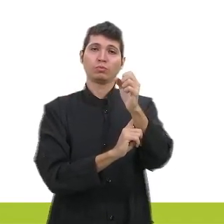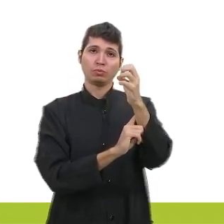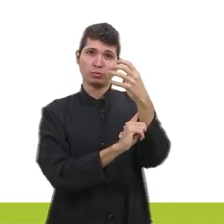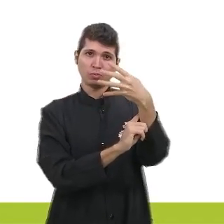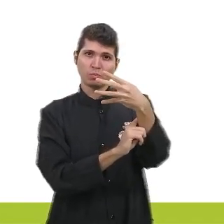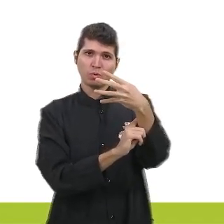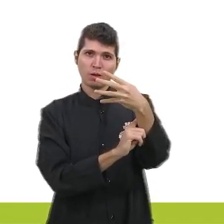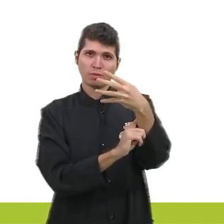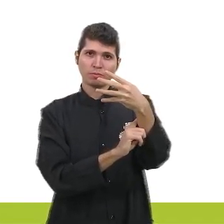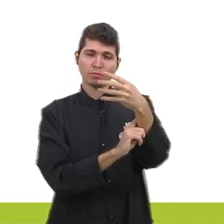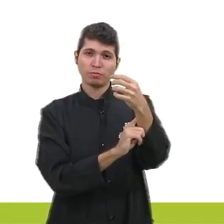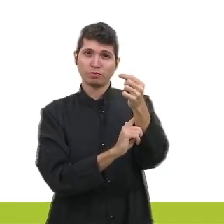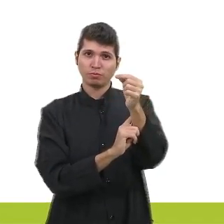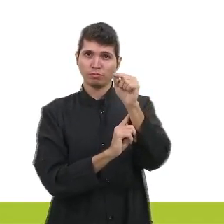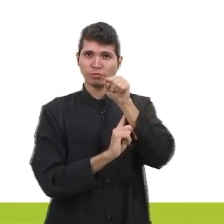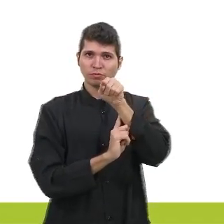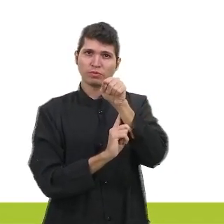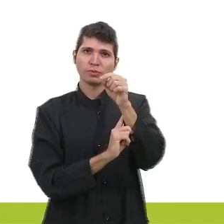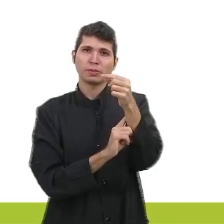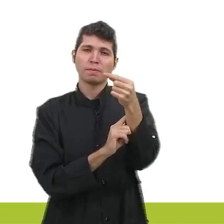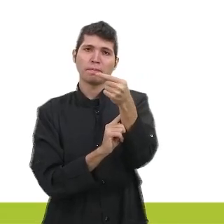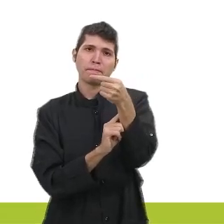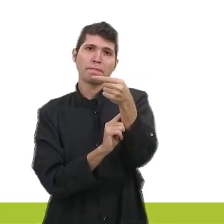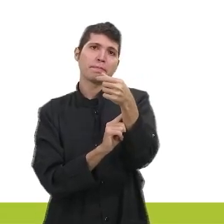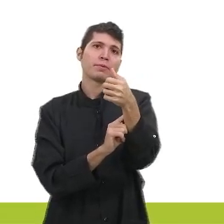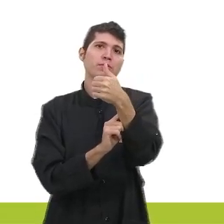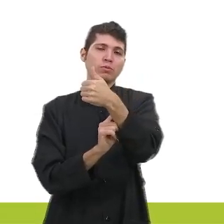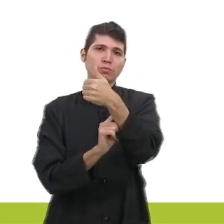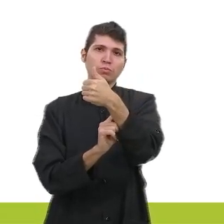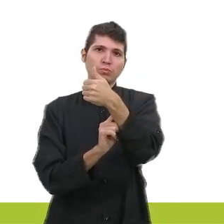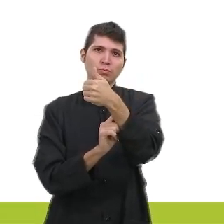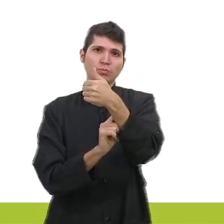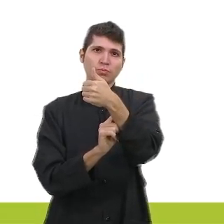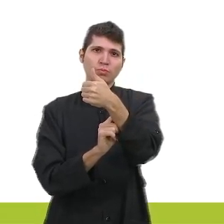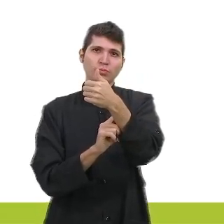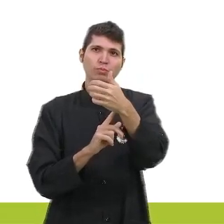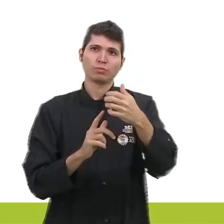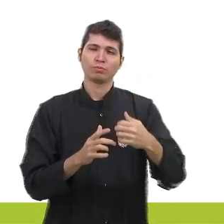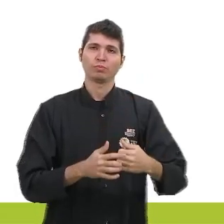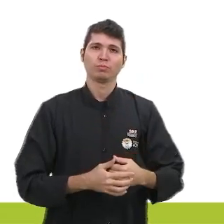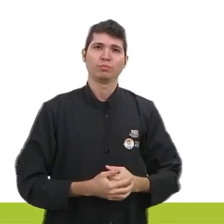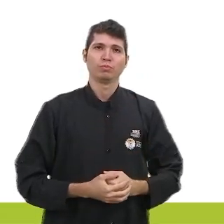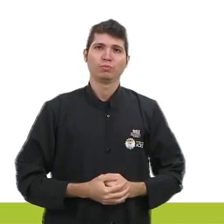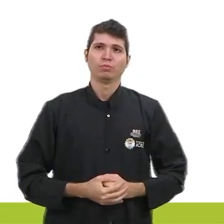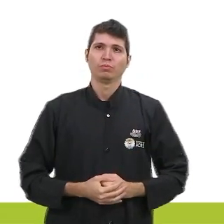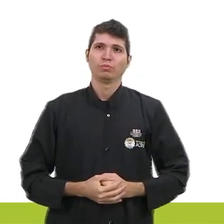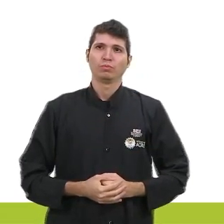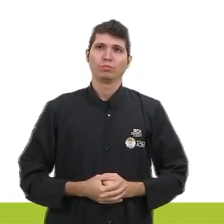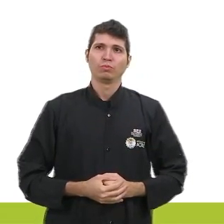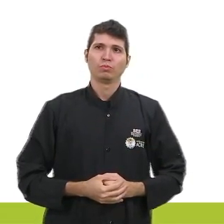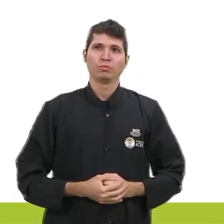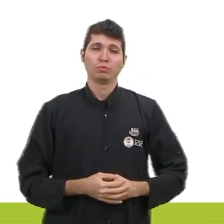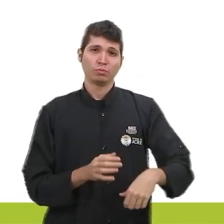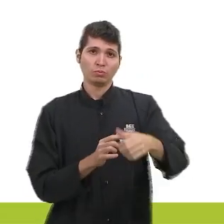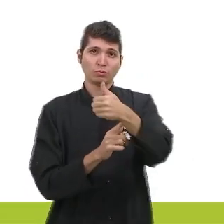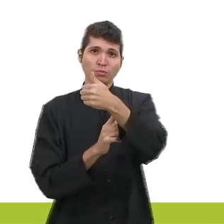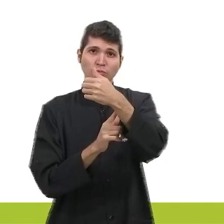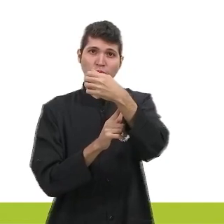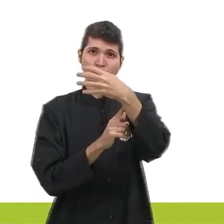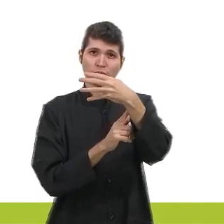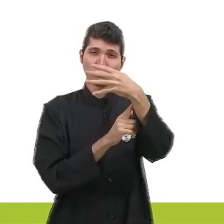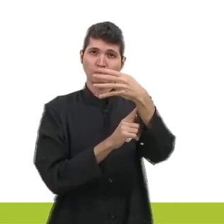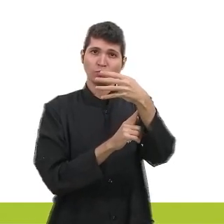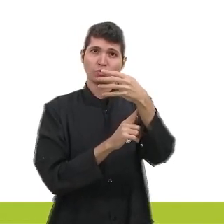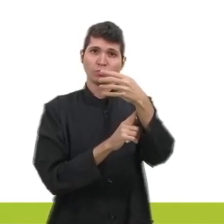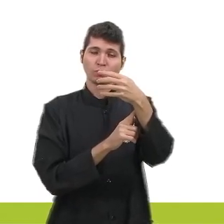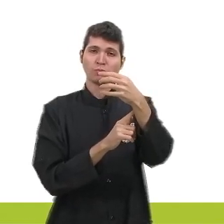menos 144 dividido por menos 4. Gente, jogo de sinal, hein? Jogo de sinal. 144 dividido por 4 vai